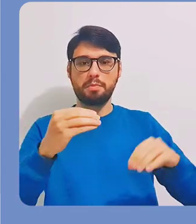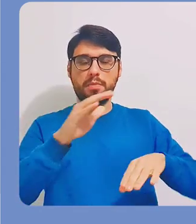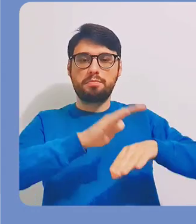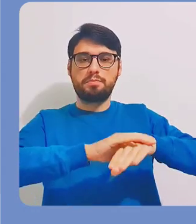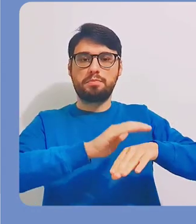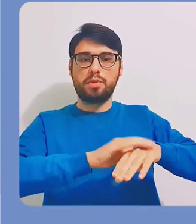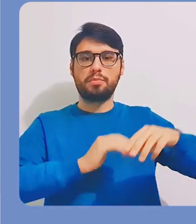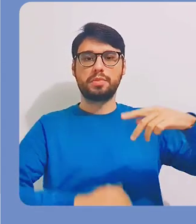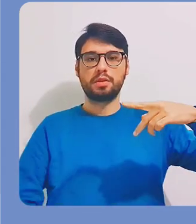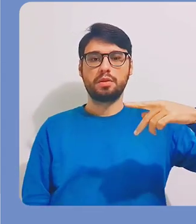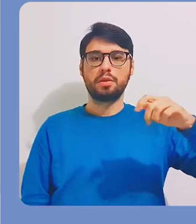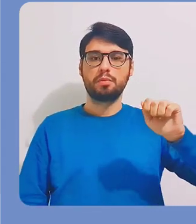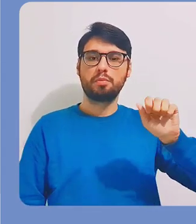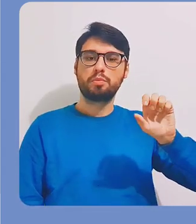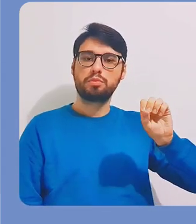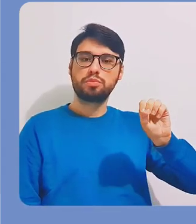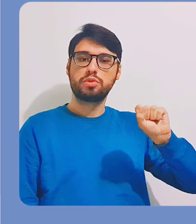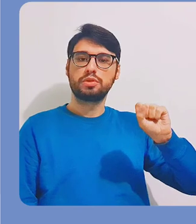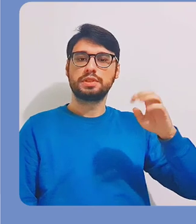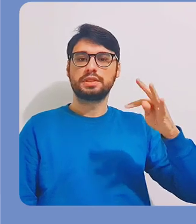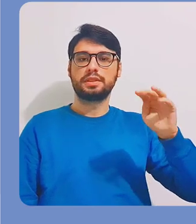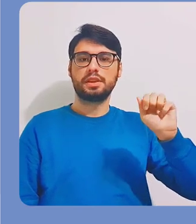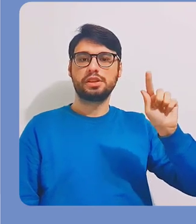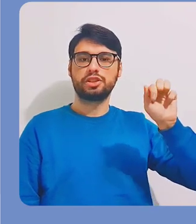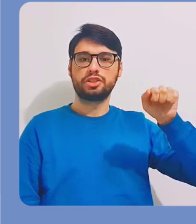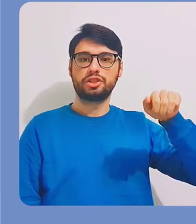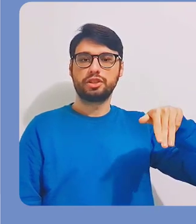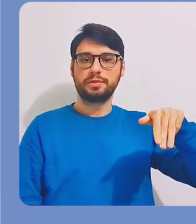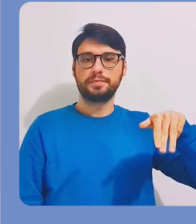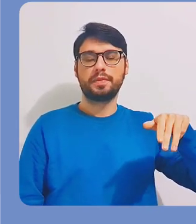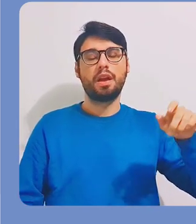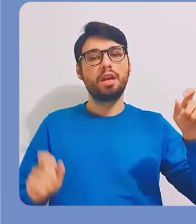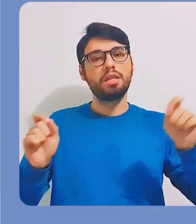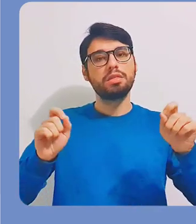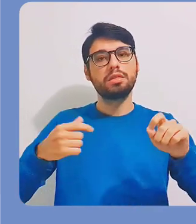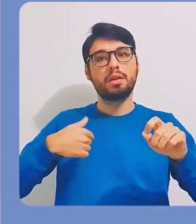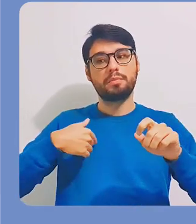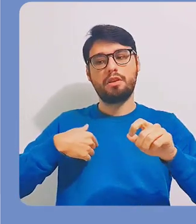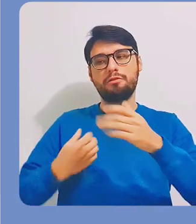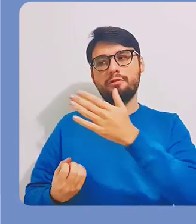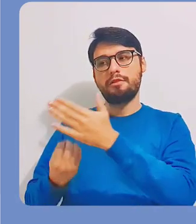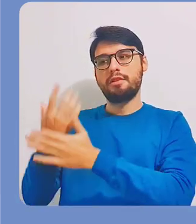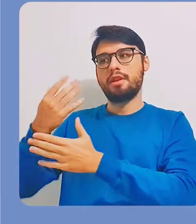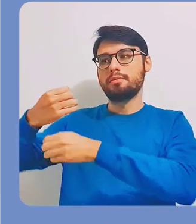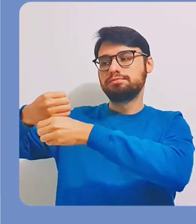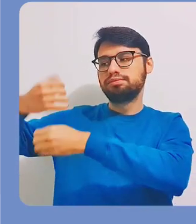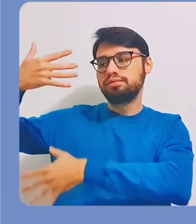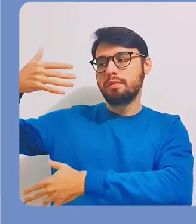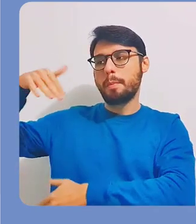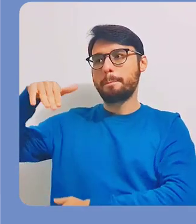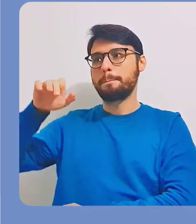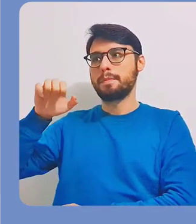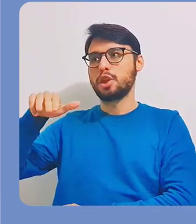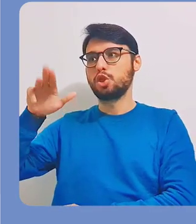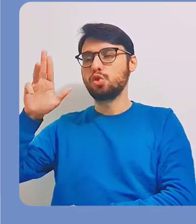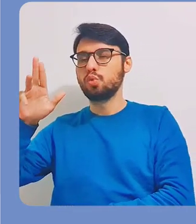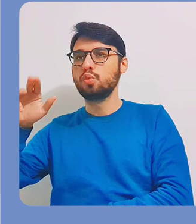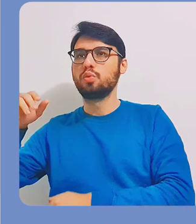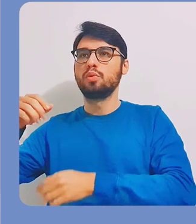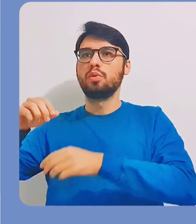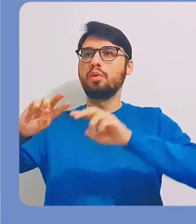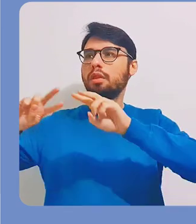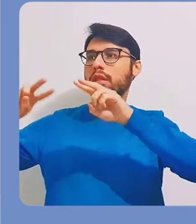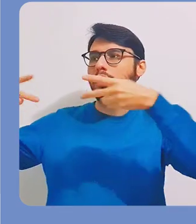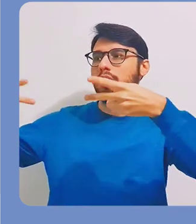site é um site estático, eu posso criar um menu, um item, um link onde